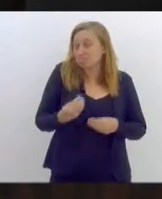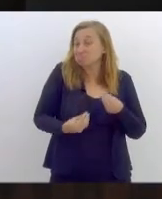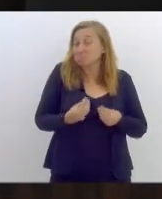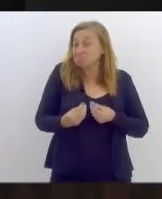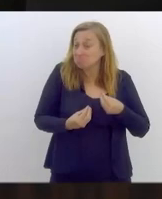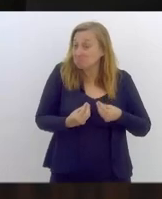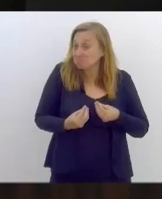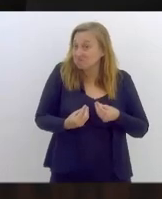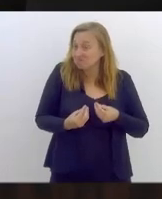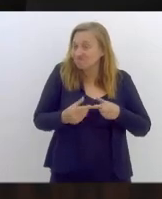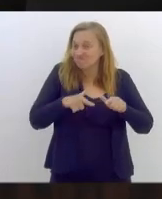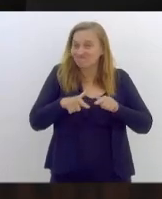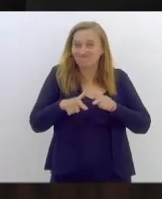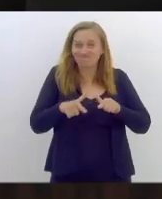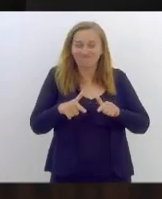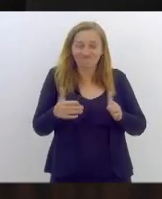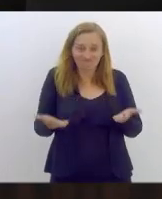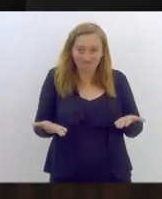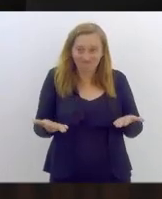só